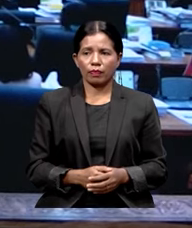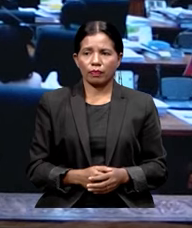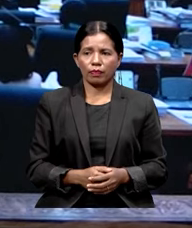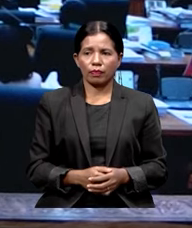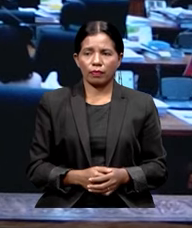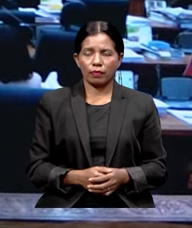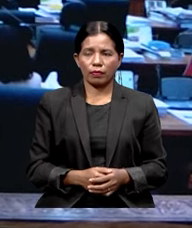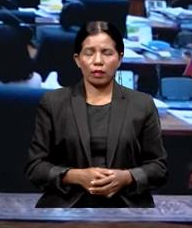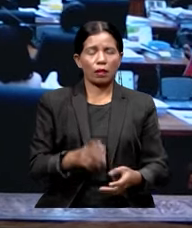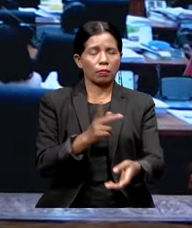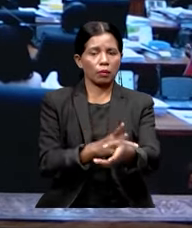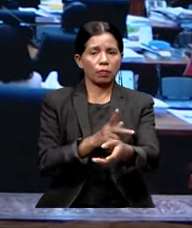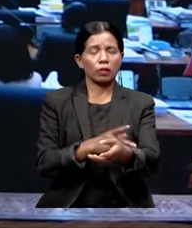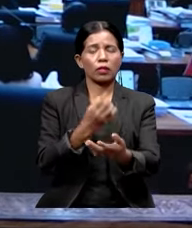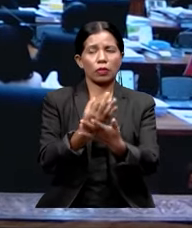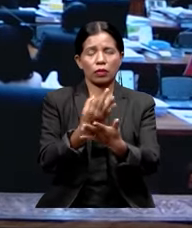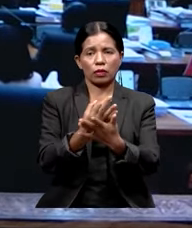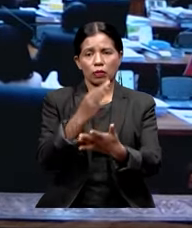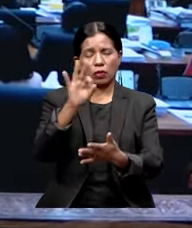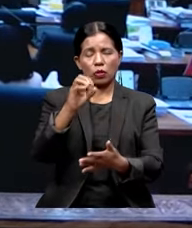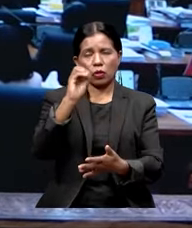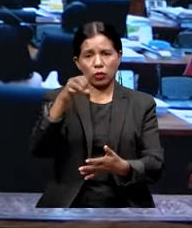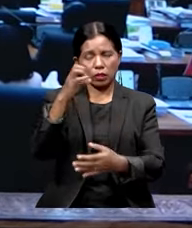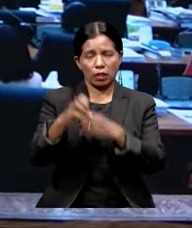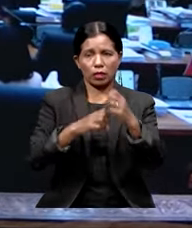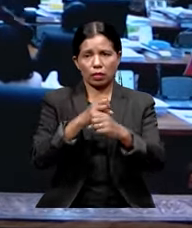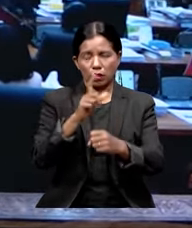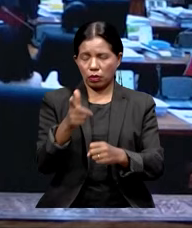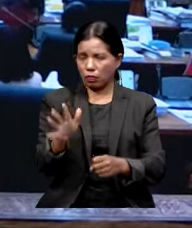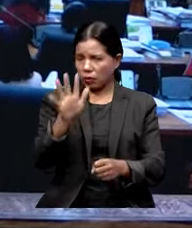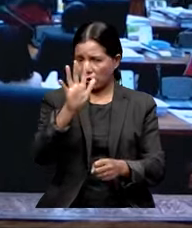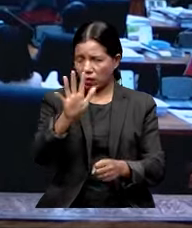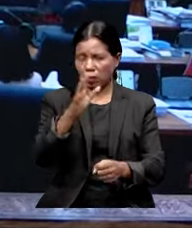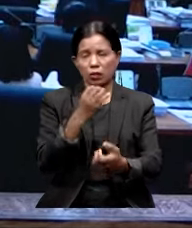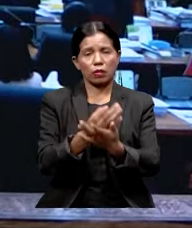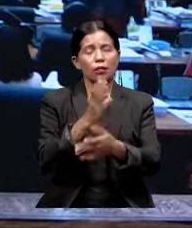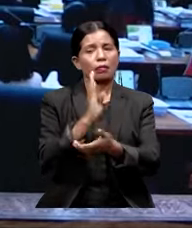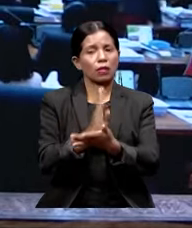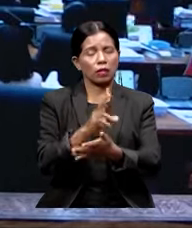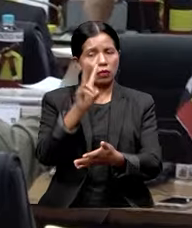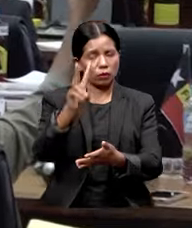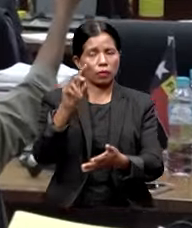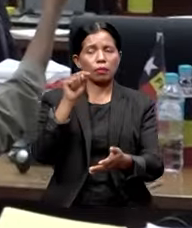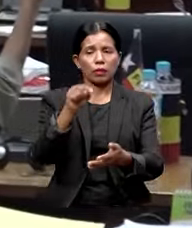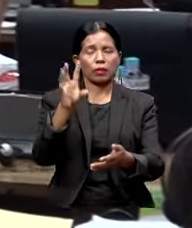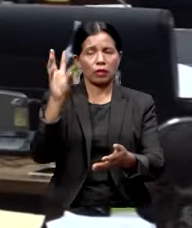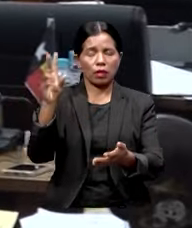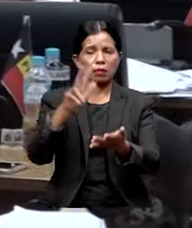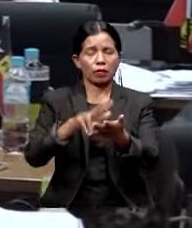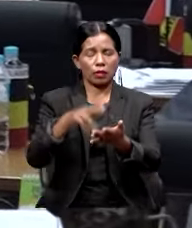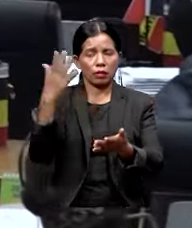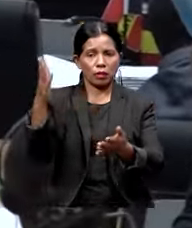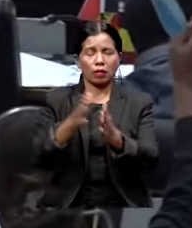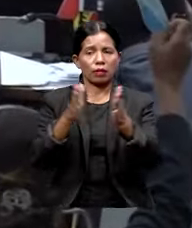A foi proposta orçamento geral estado tina rua Ronulo Resilima com montante bilhão rua ponto nen aprovado e a